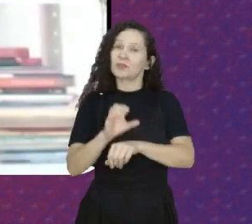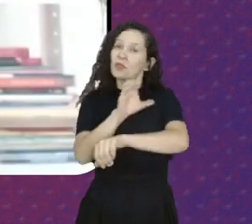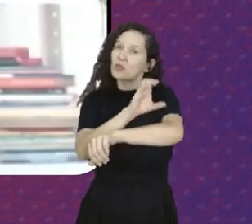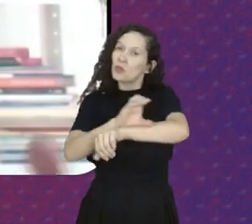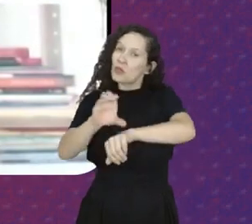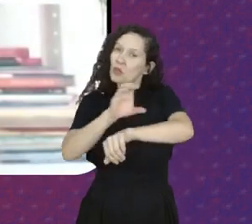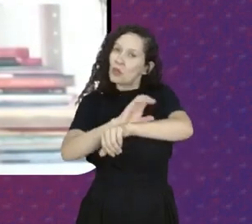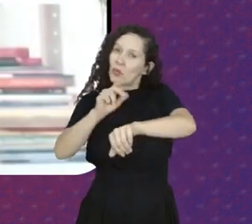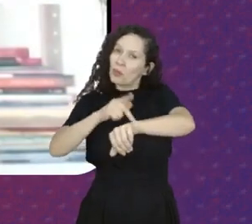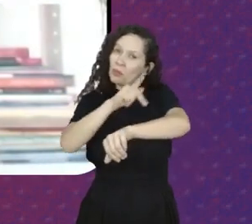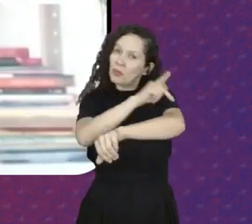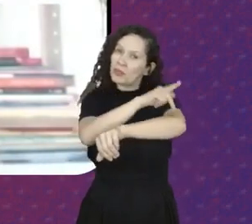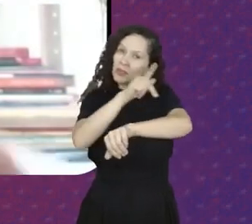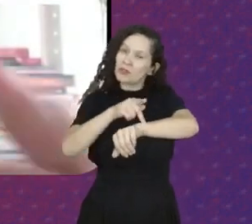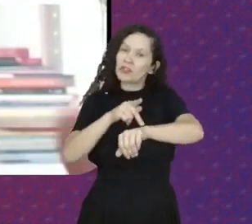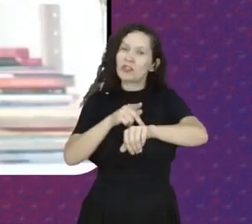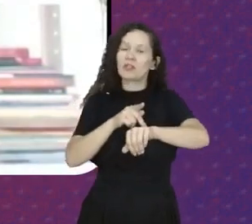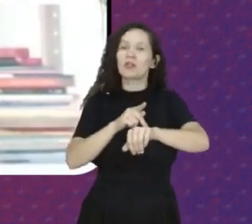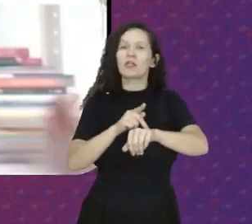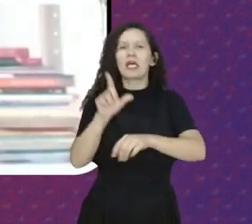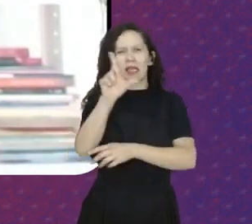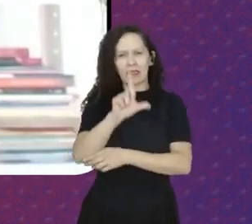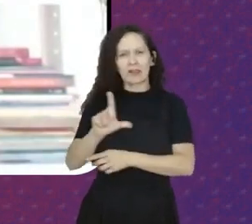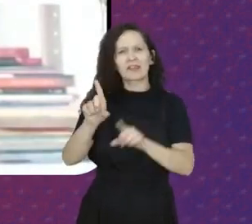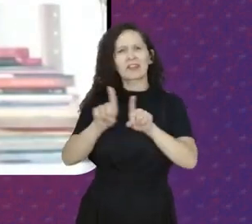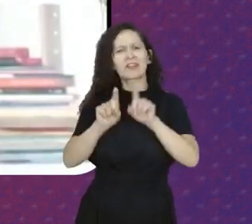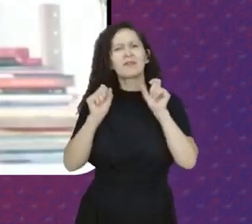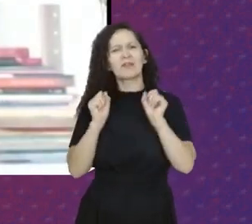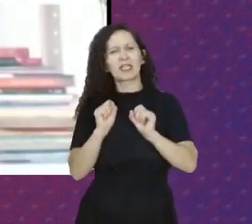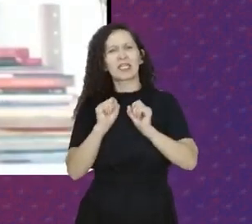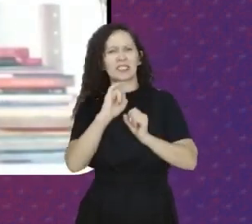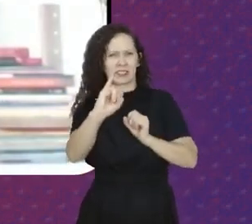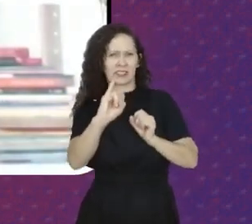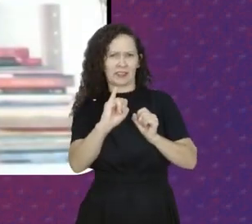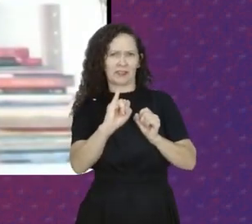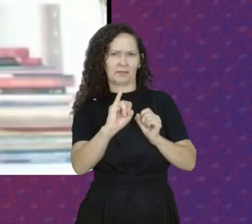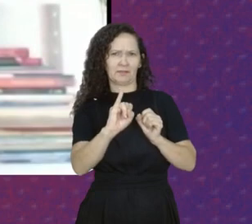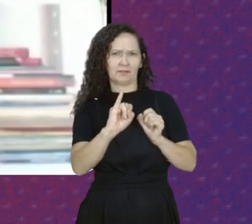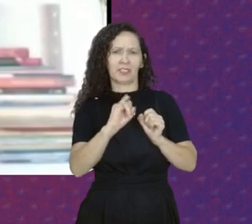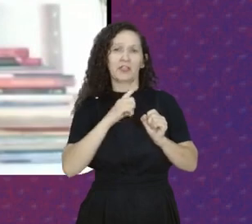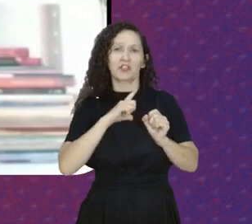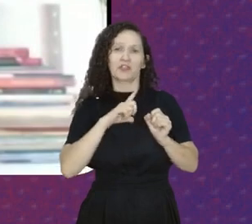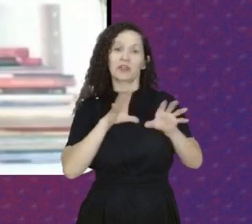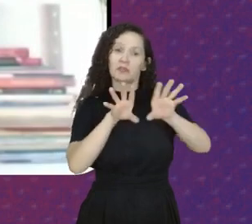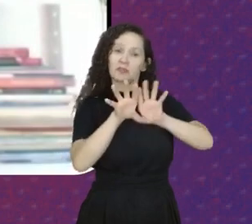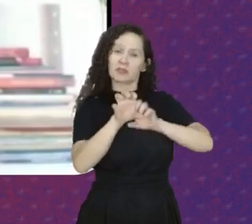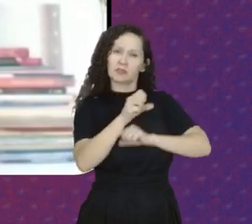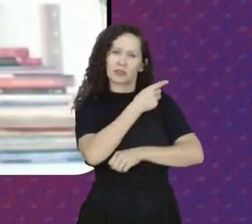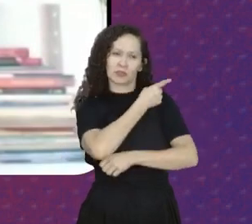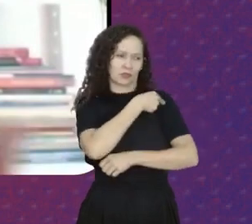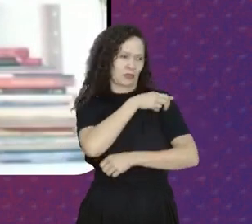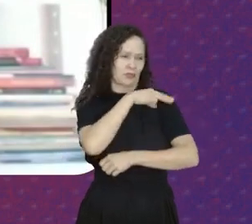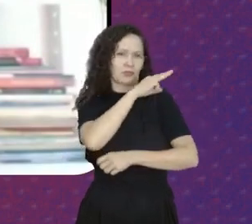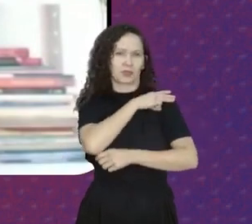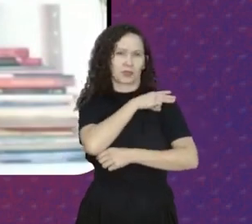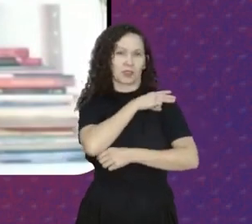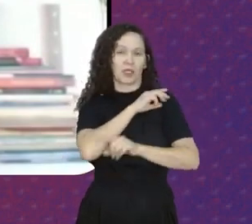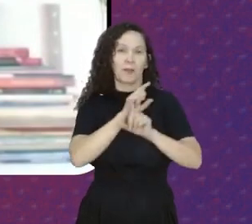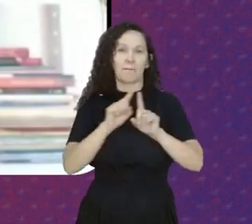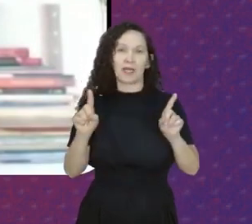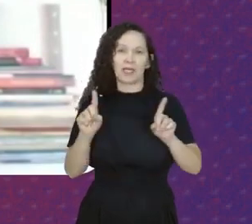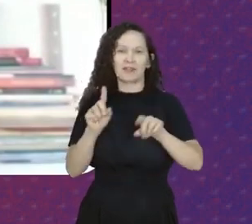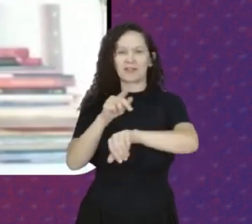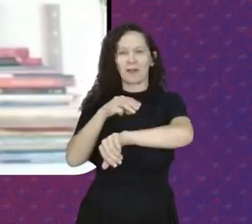de pedagogia, de licenciatura, podendo ser admitida uma formação de nível médio na modalidade de curso de